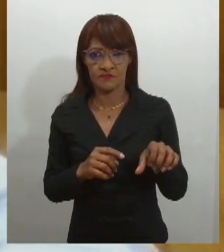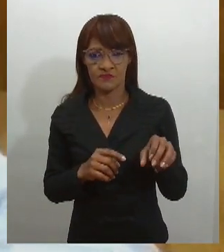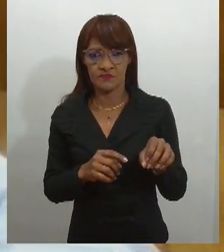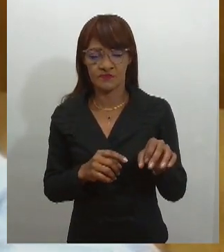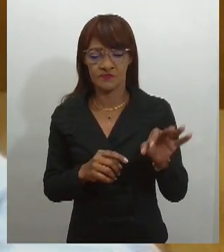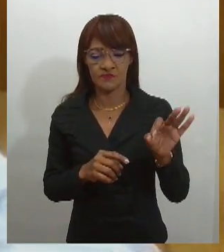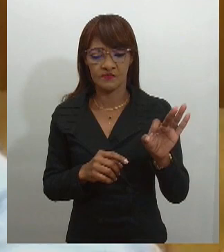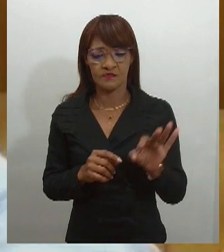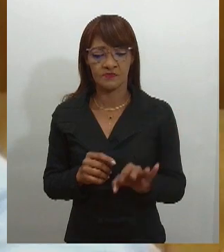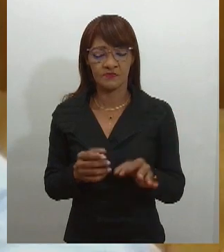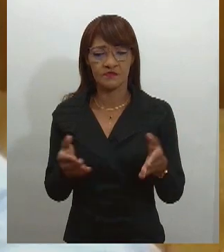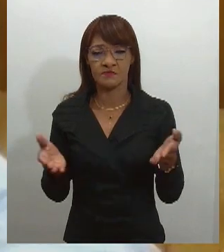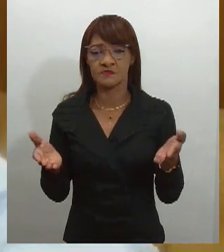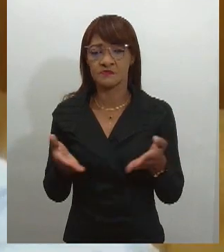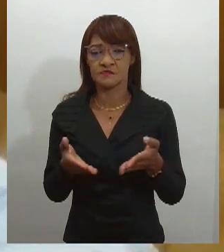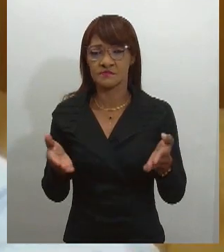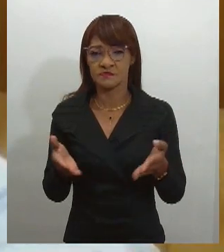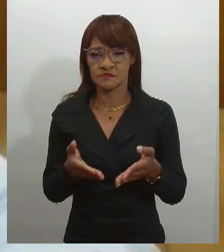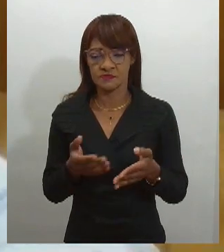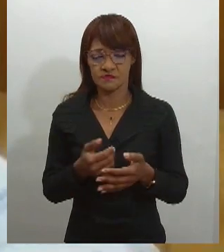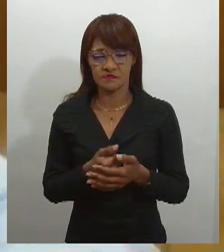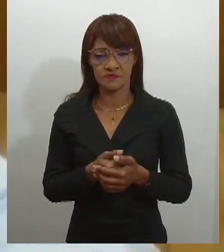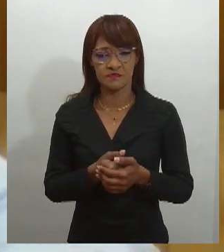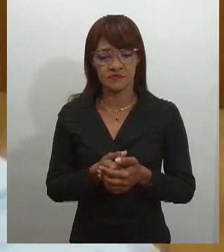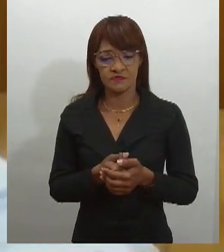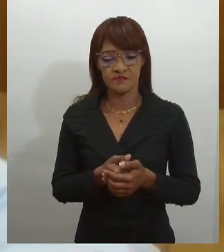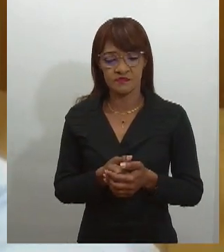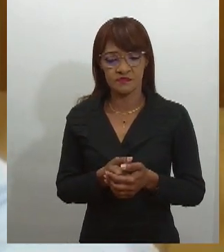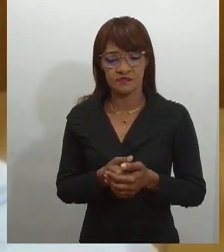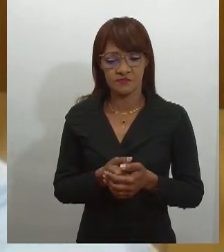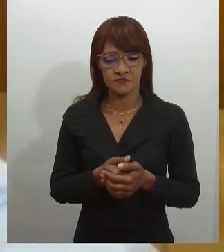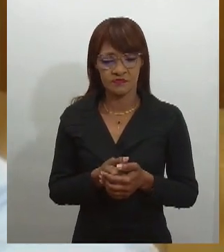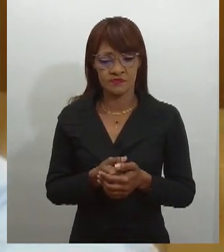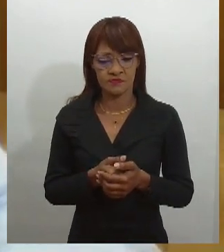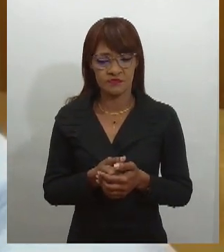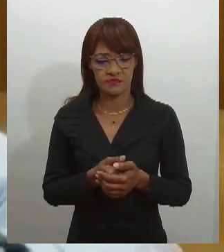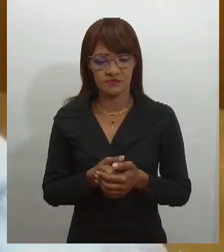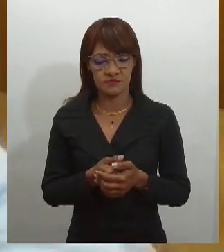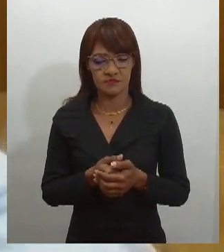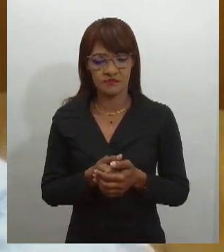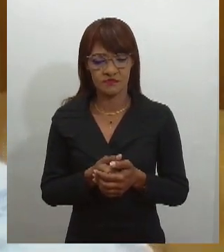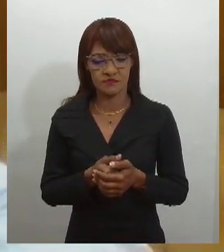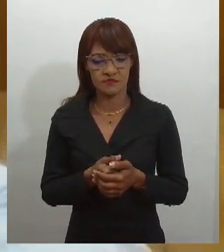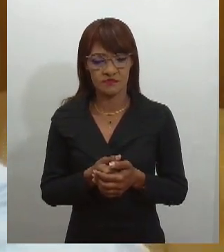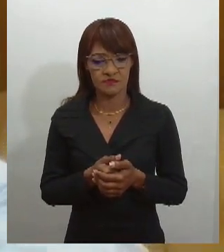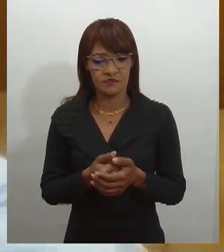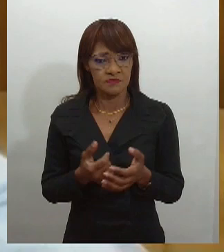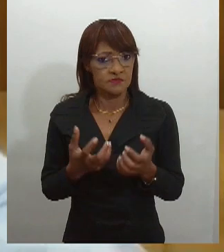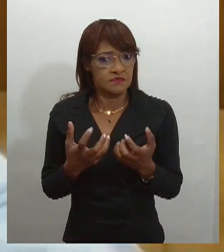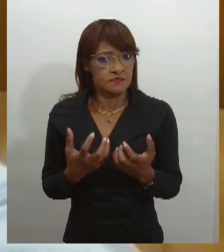90% dos contratos bancários, eles estão eivados de juros abusivos. Então,